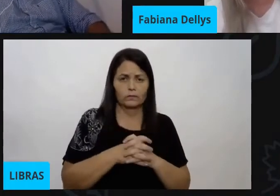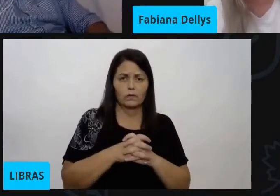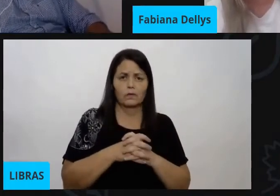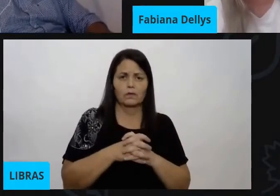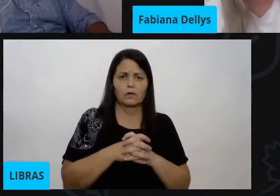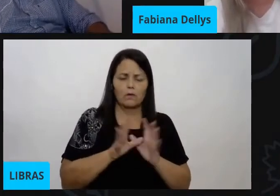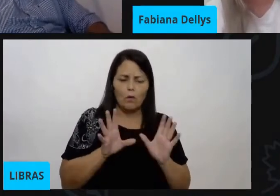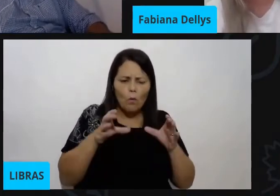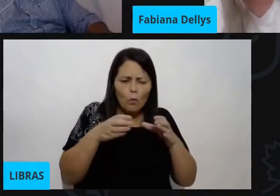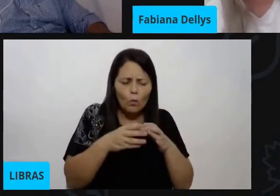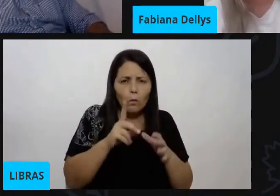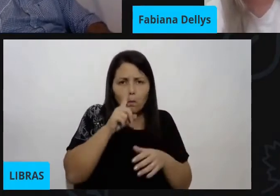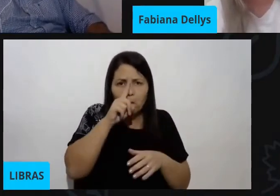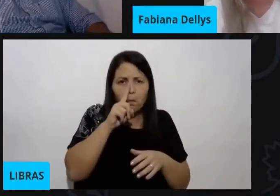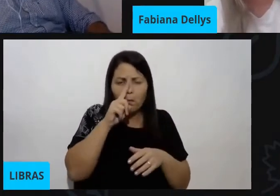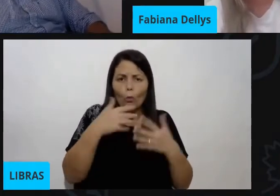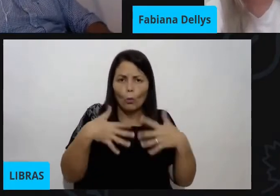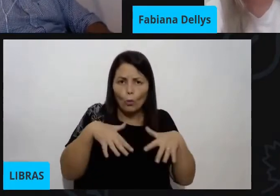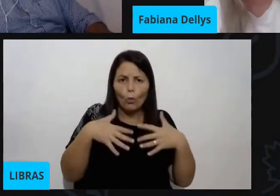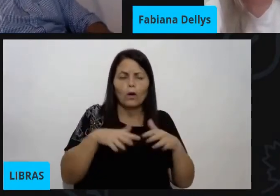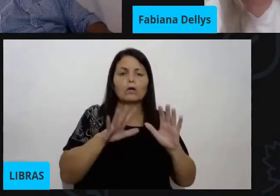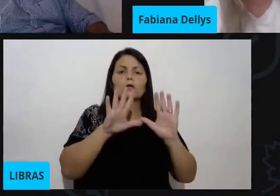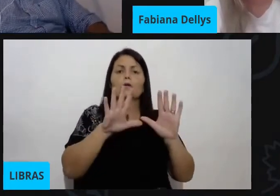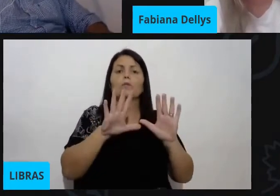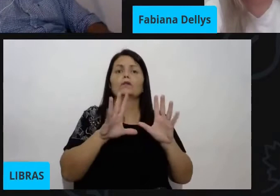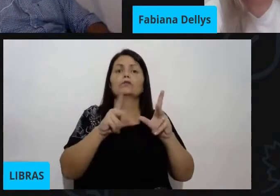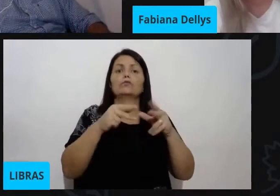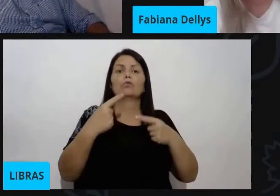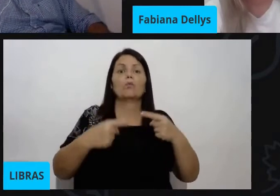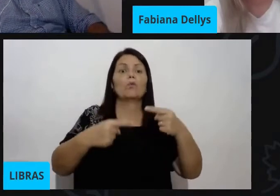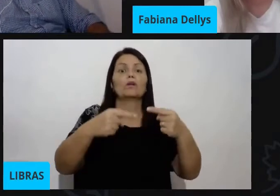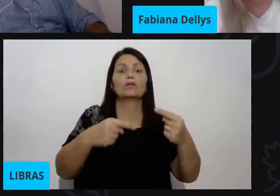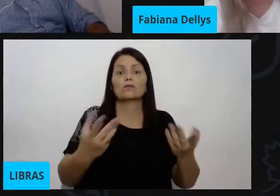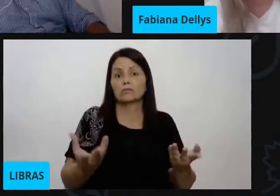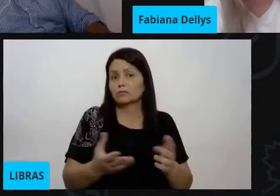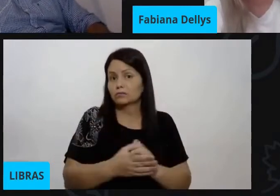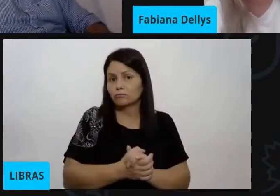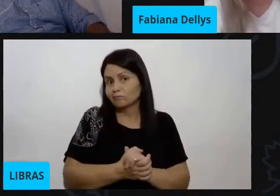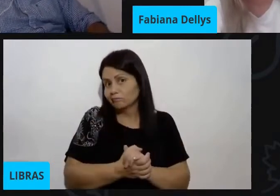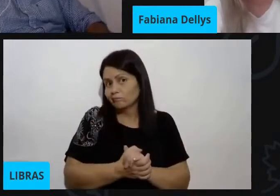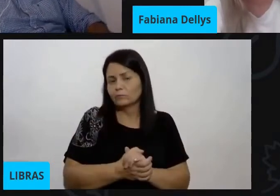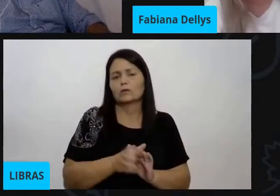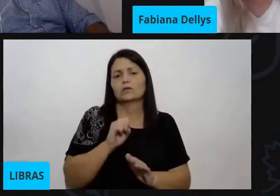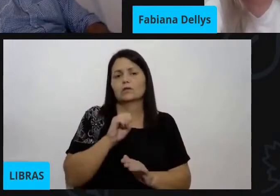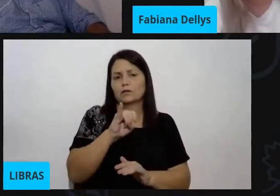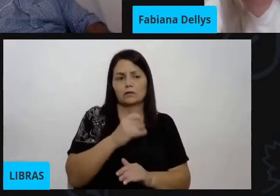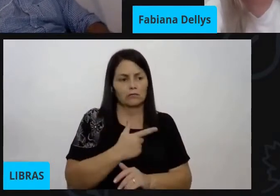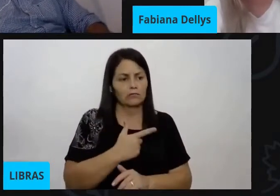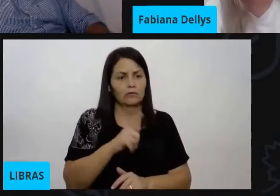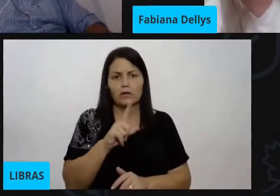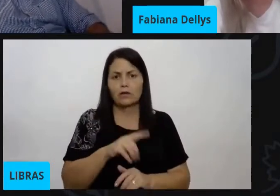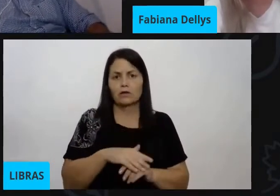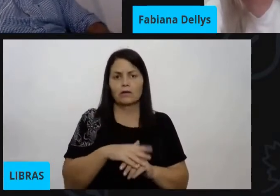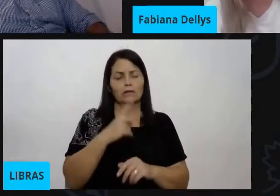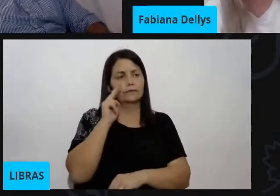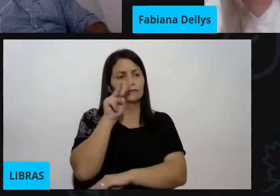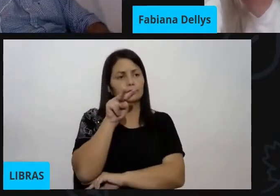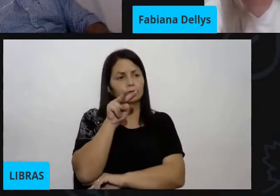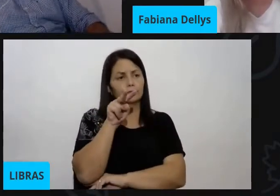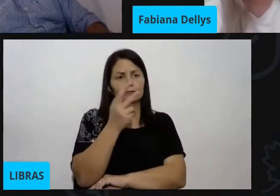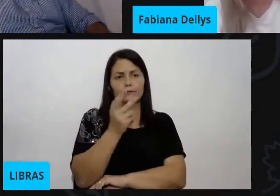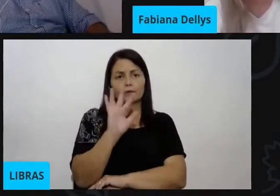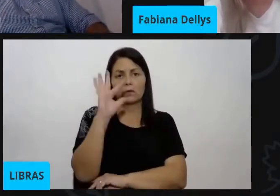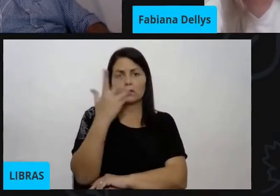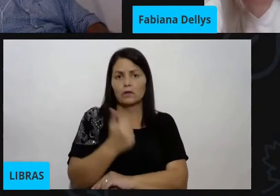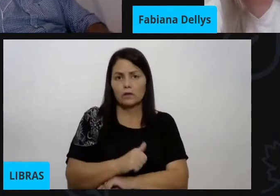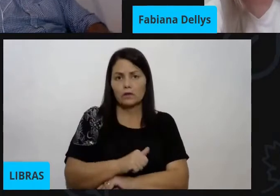baita grupo de risco. Só que é tudo político. Se a gente não tiver, nós vamos ficar assistindo. E é